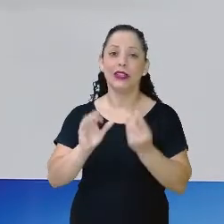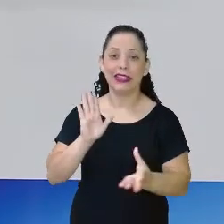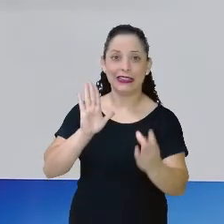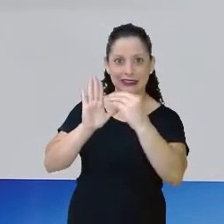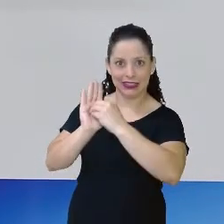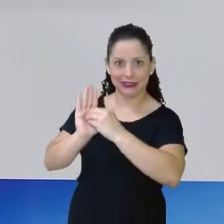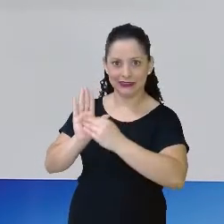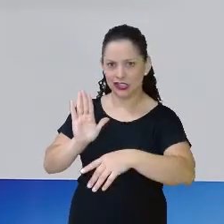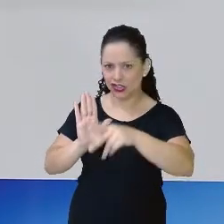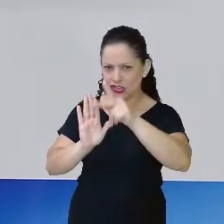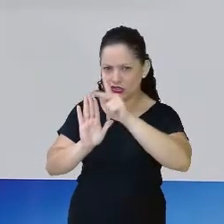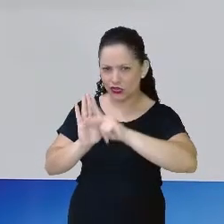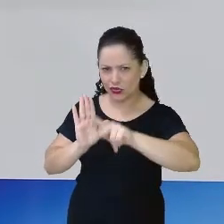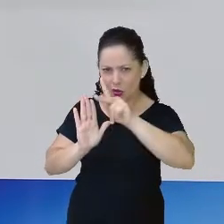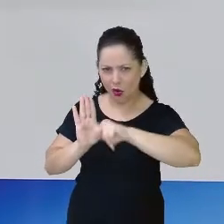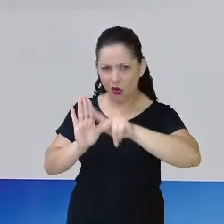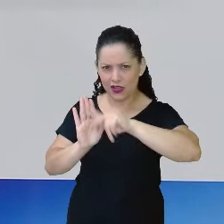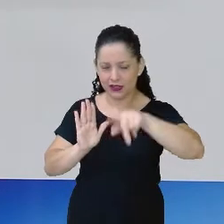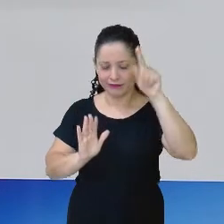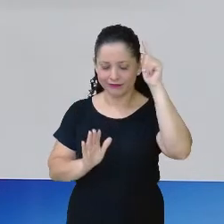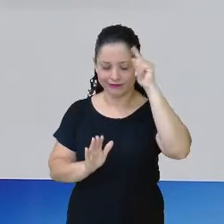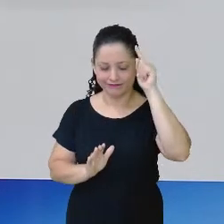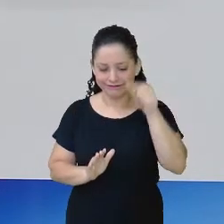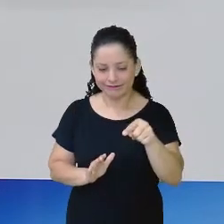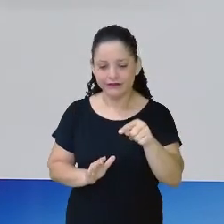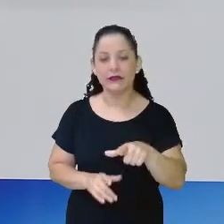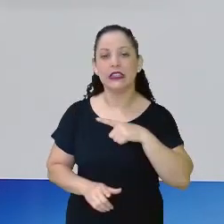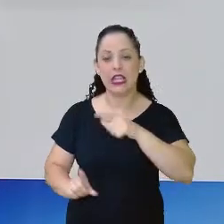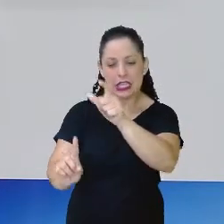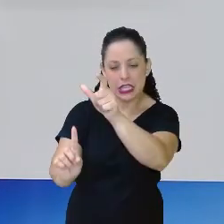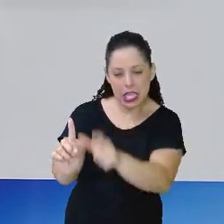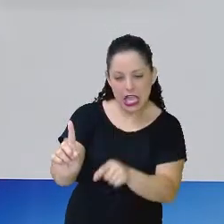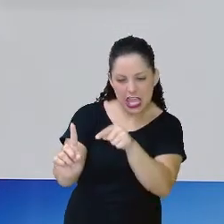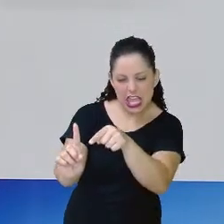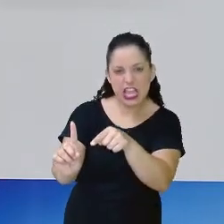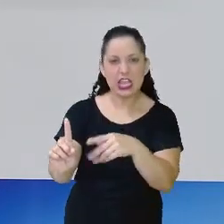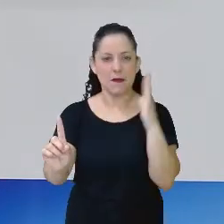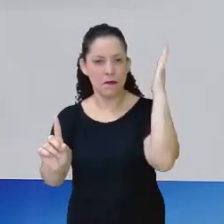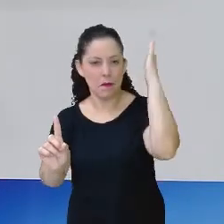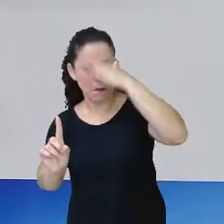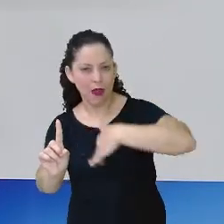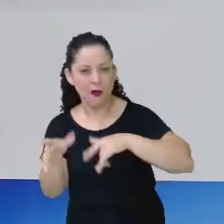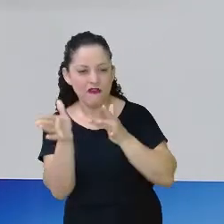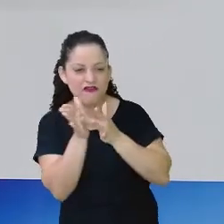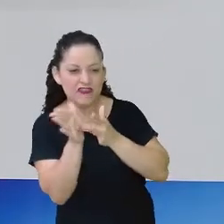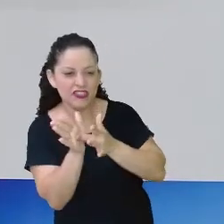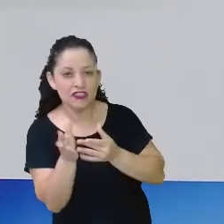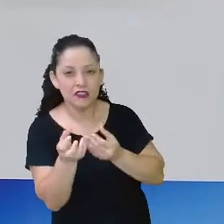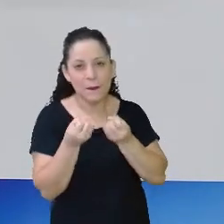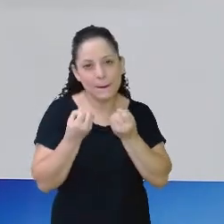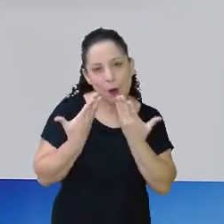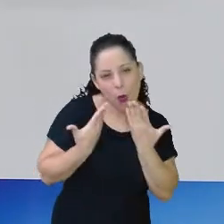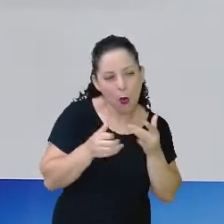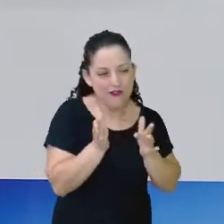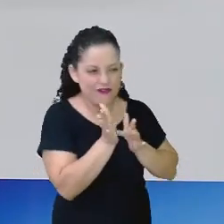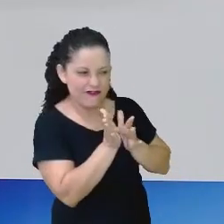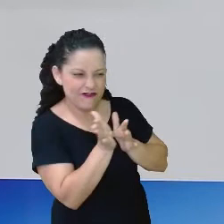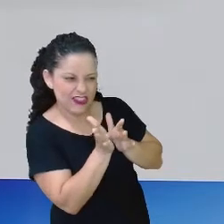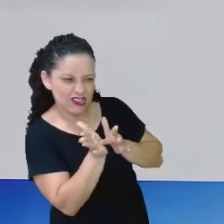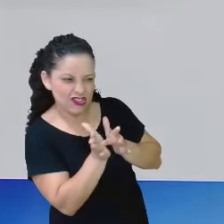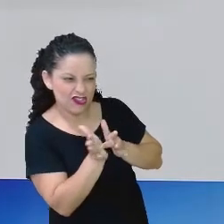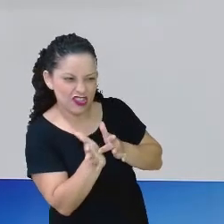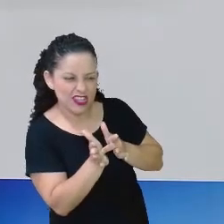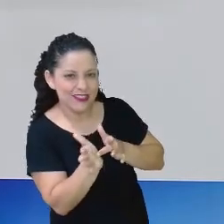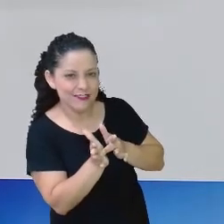aquele vilão, que é o malvado da história, ele se disfarça de bonzinho para enganar a mocinha, para enganar o mocinho. Então,